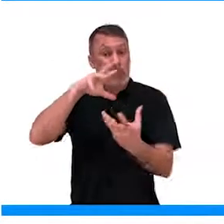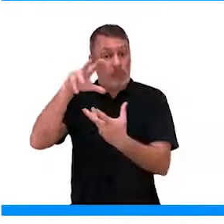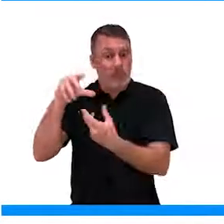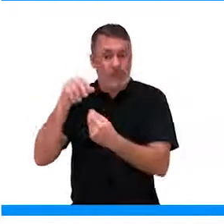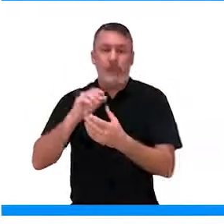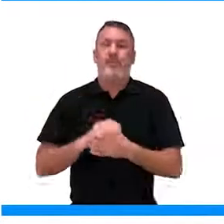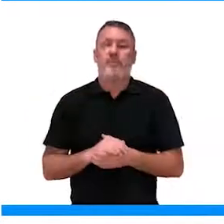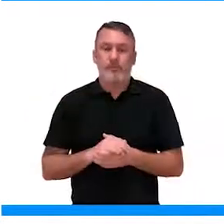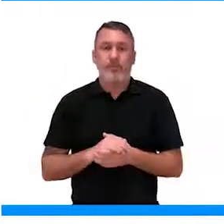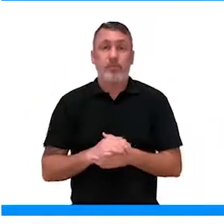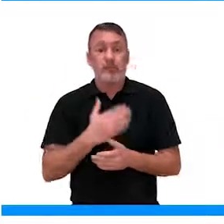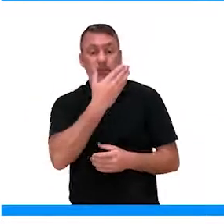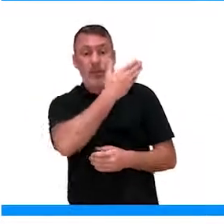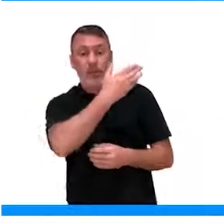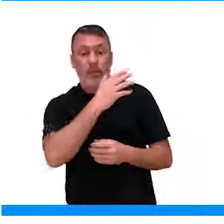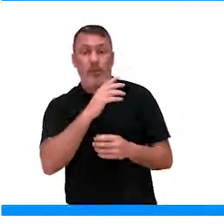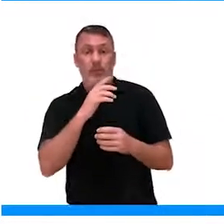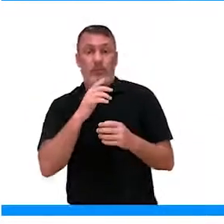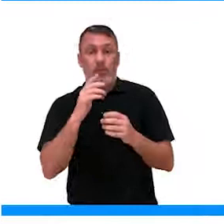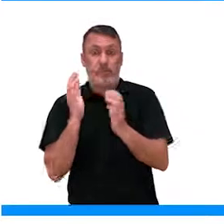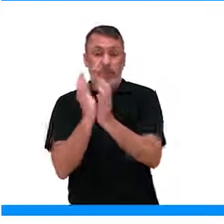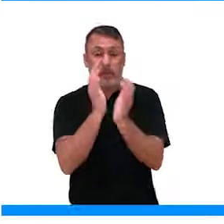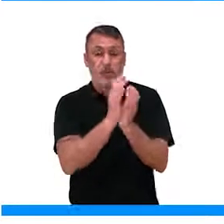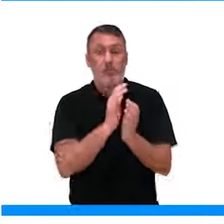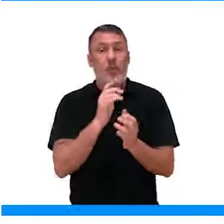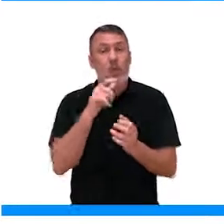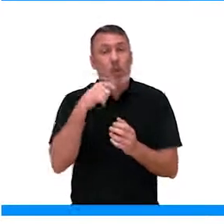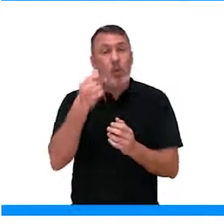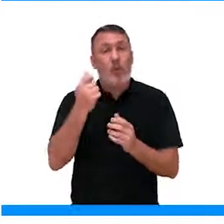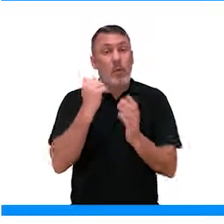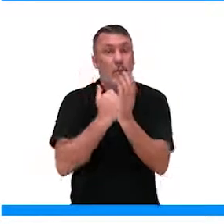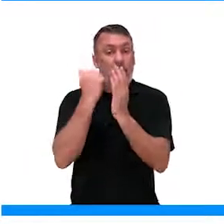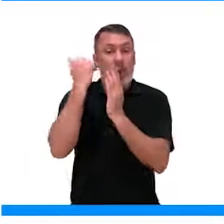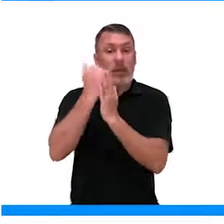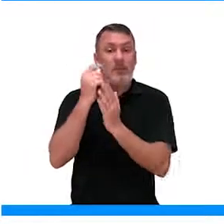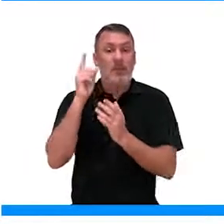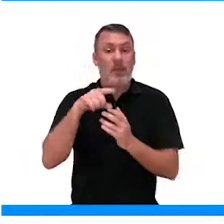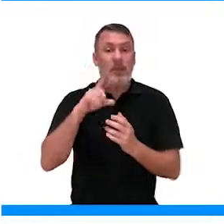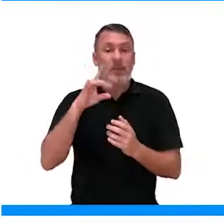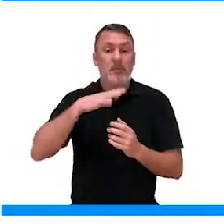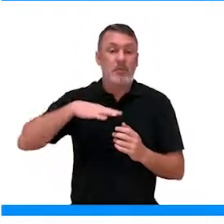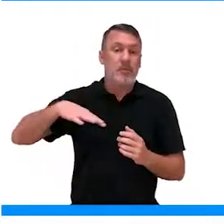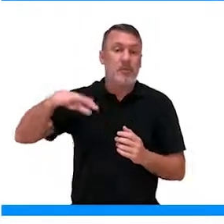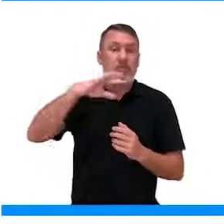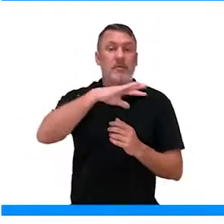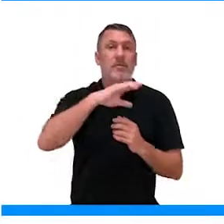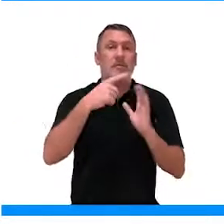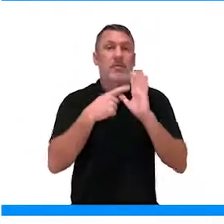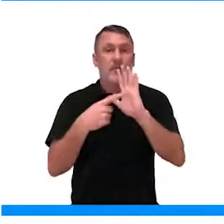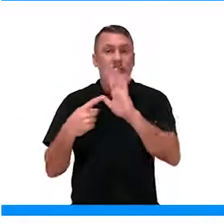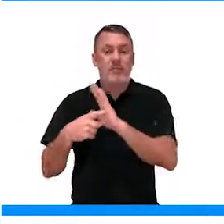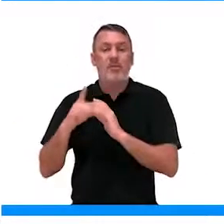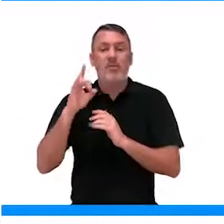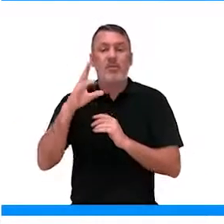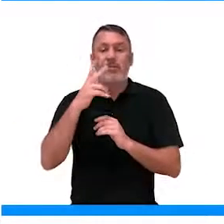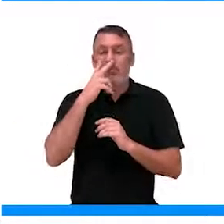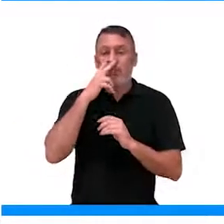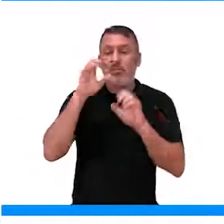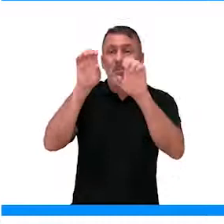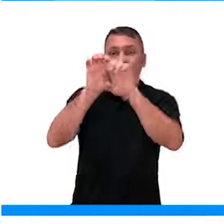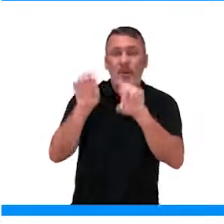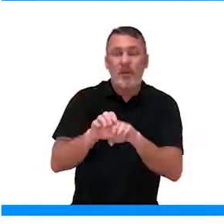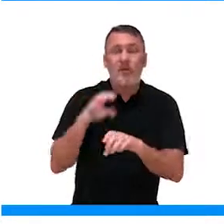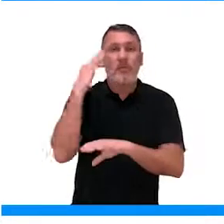Então, vamos lá. O gênero textual ele privilegia a natureza funcional e interativa e não só o aspecto estrutural. Então,